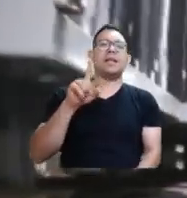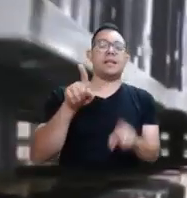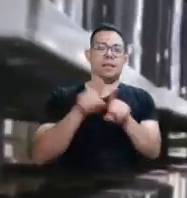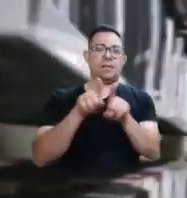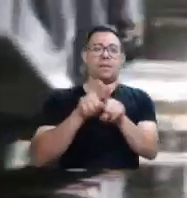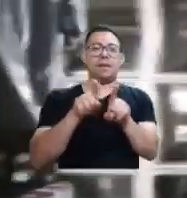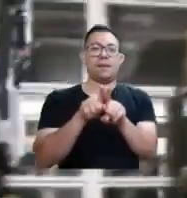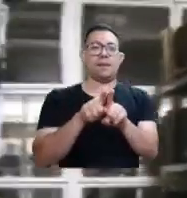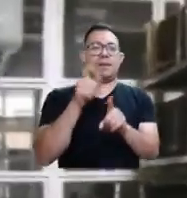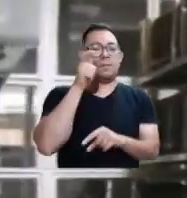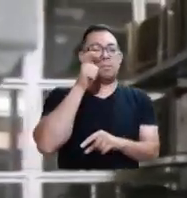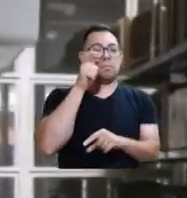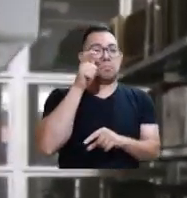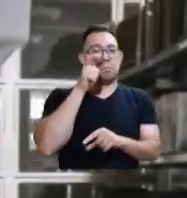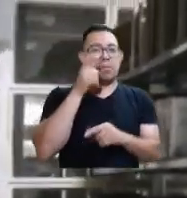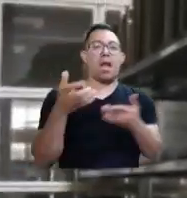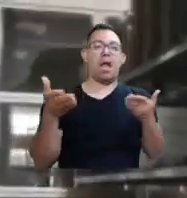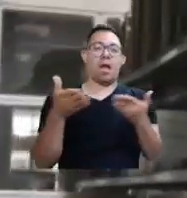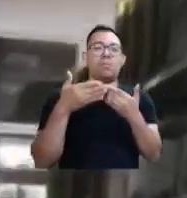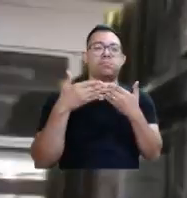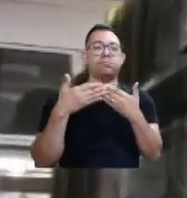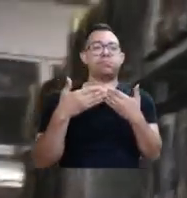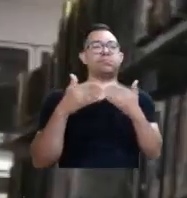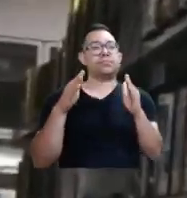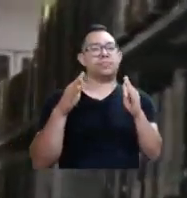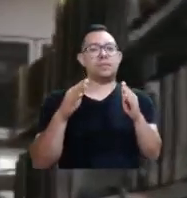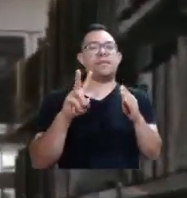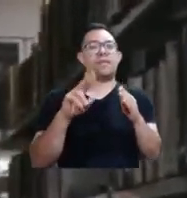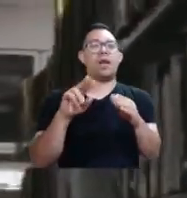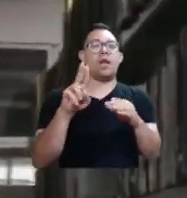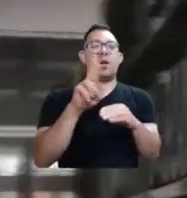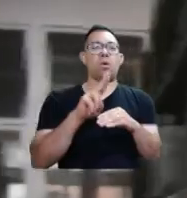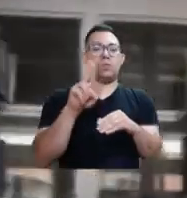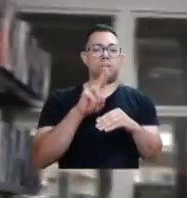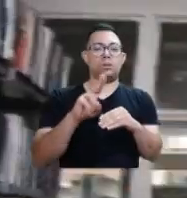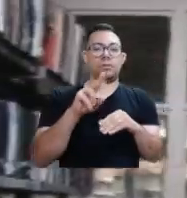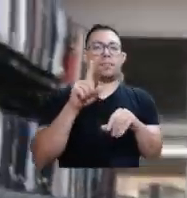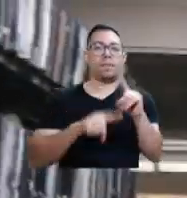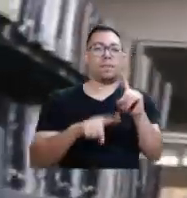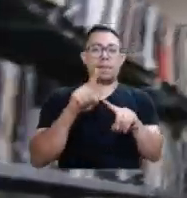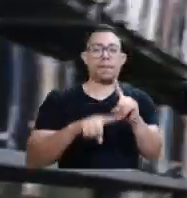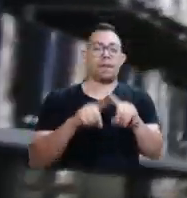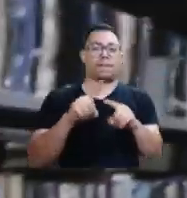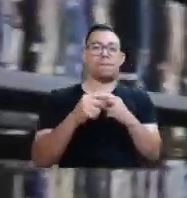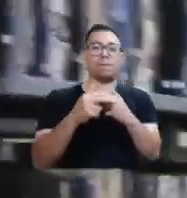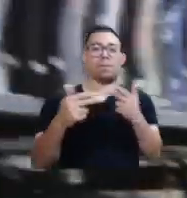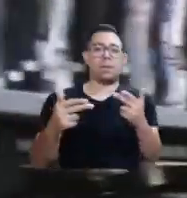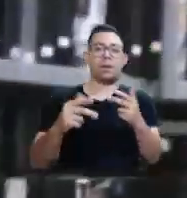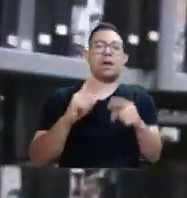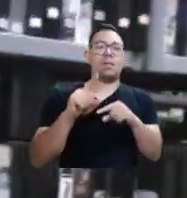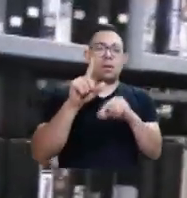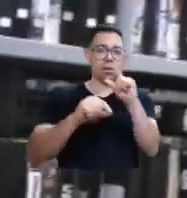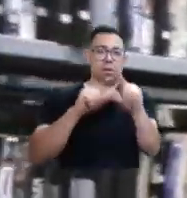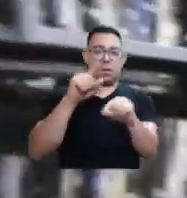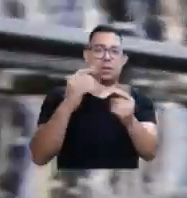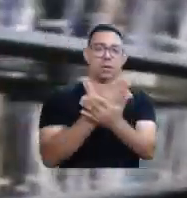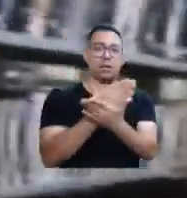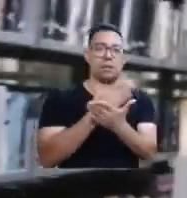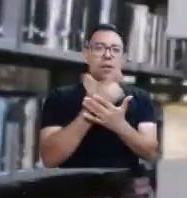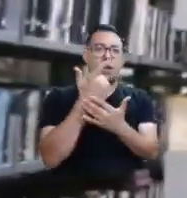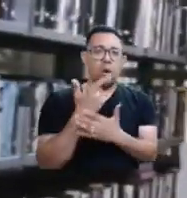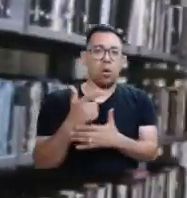ainda e os DVDs que vieram também. Então a partir de agora a gente vai utilizar todo esse material, vai fazer